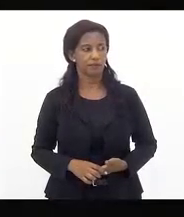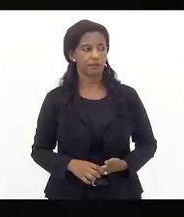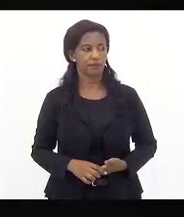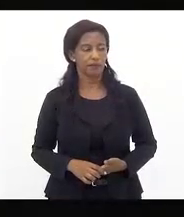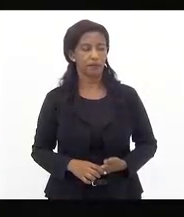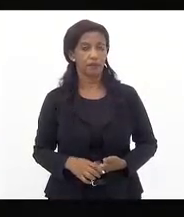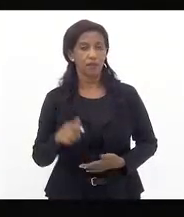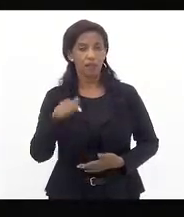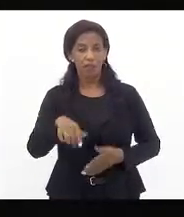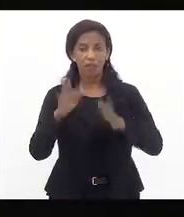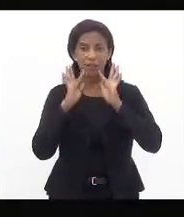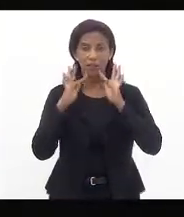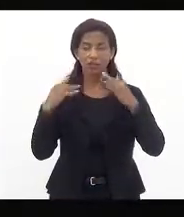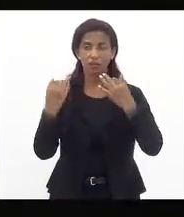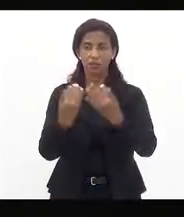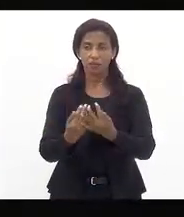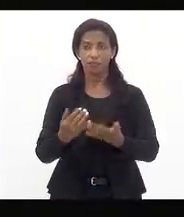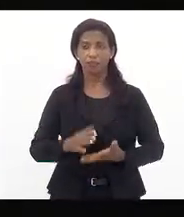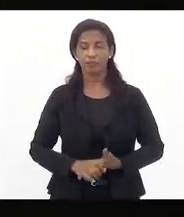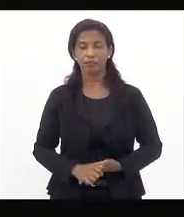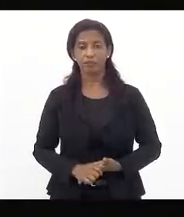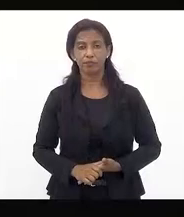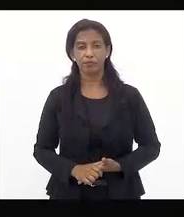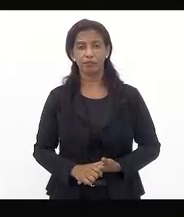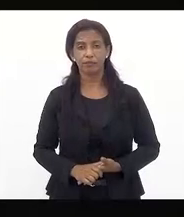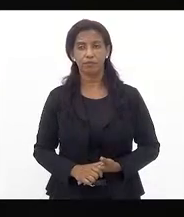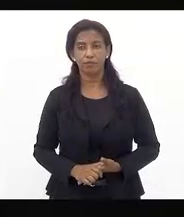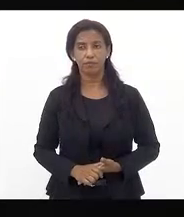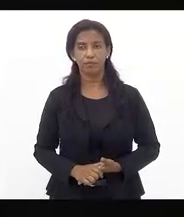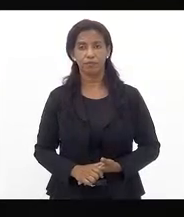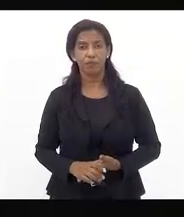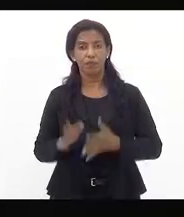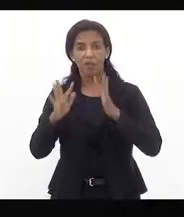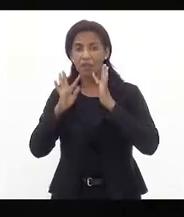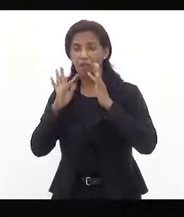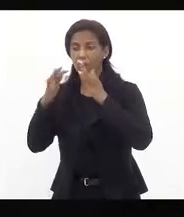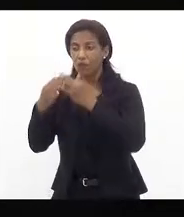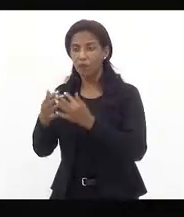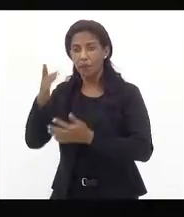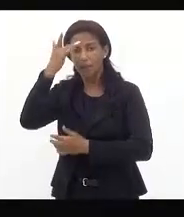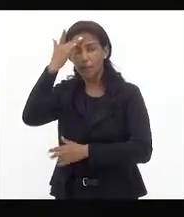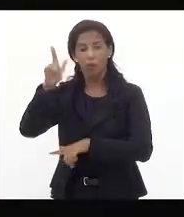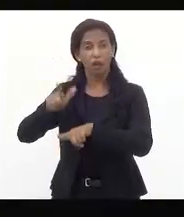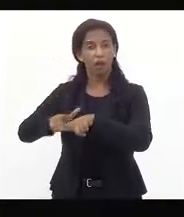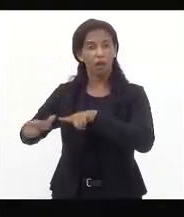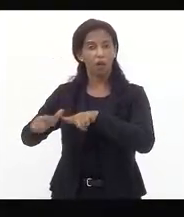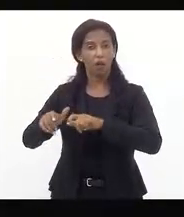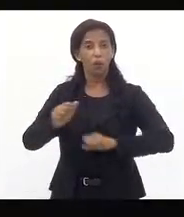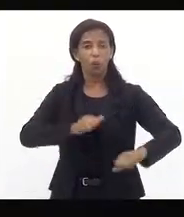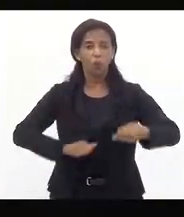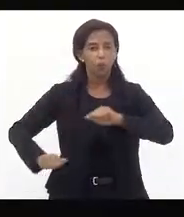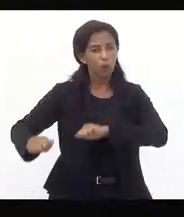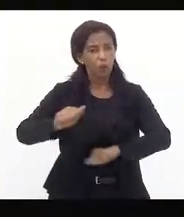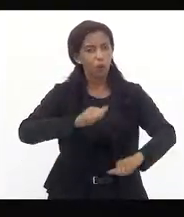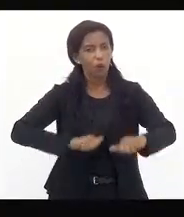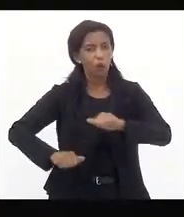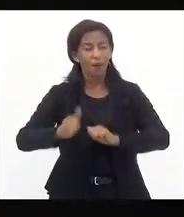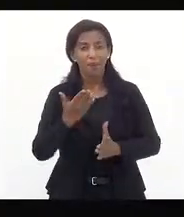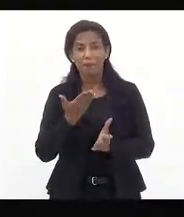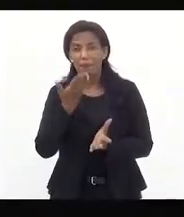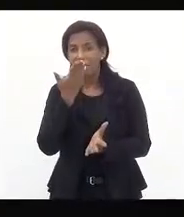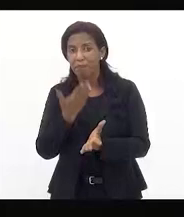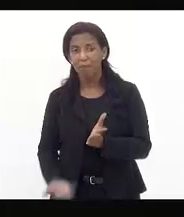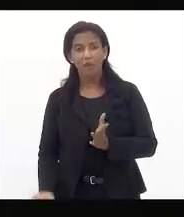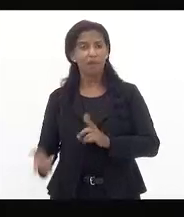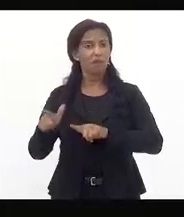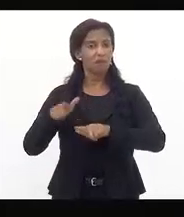E essas famílias eram famílias de trabalhadoras domésticas, por exemplo, que perderam os